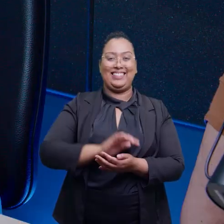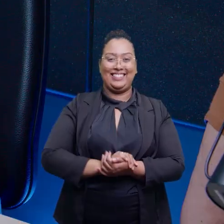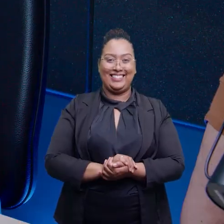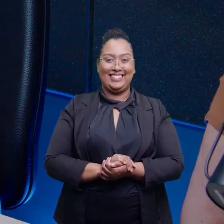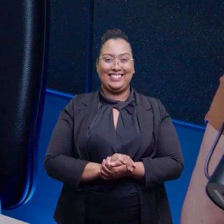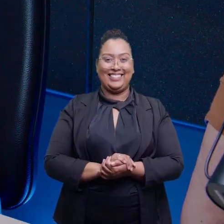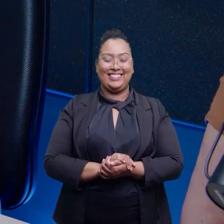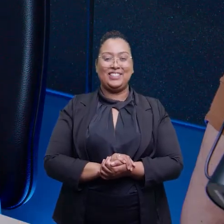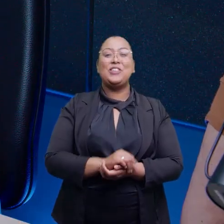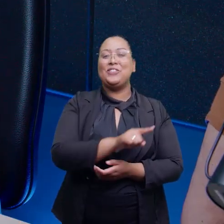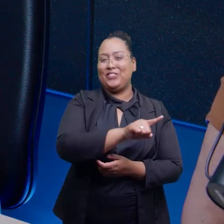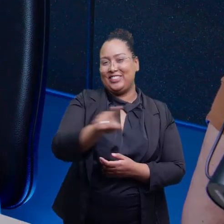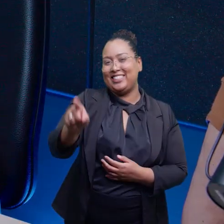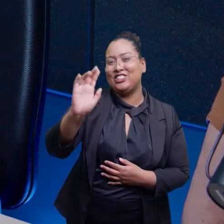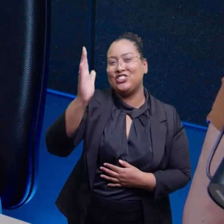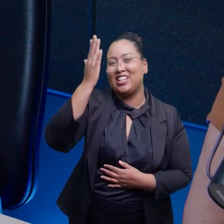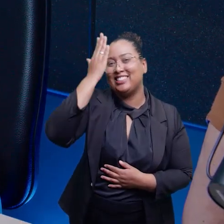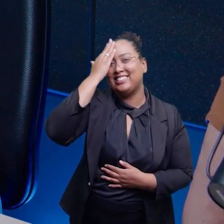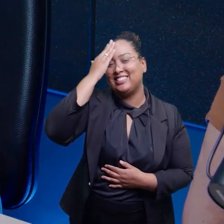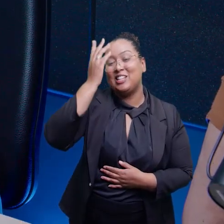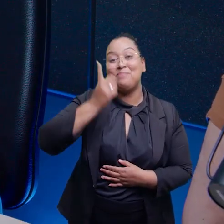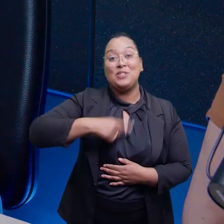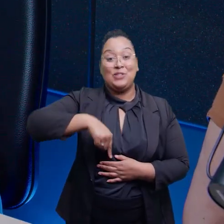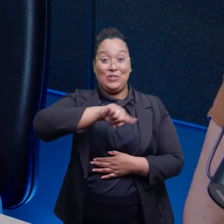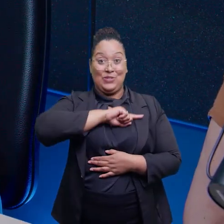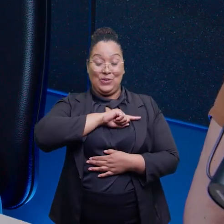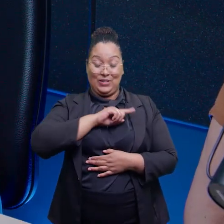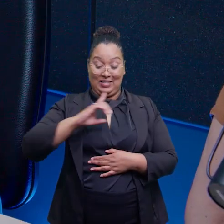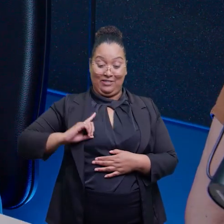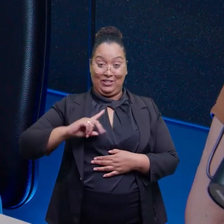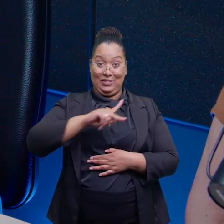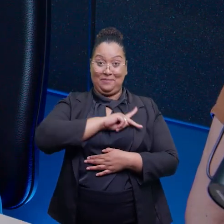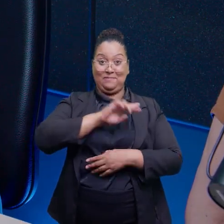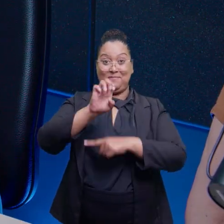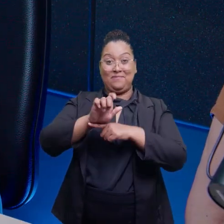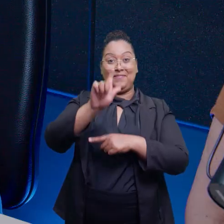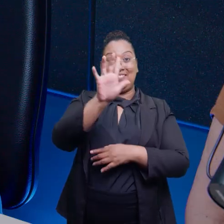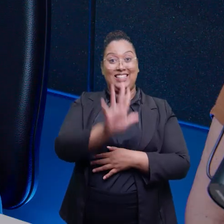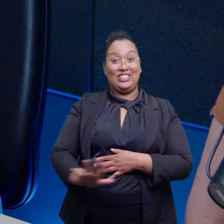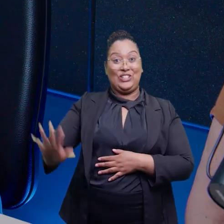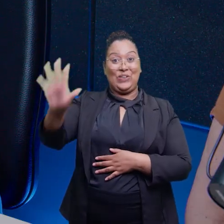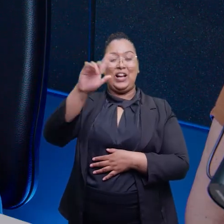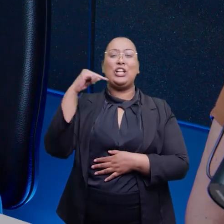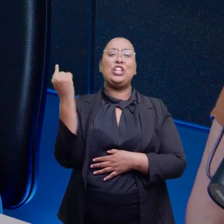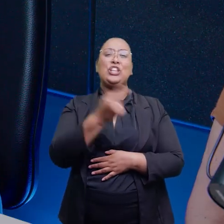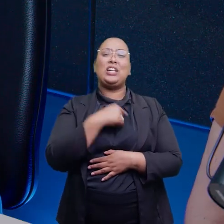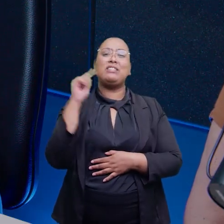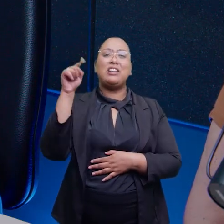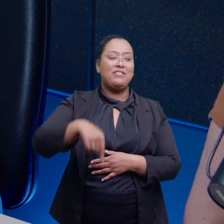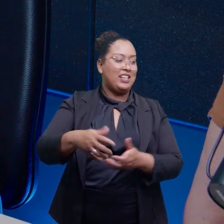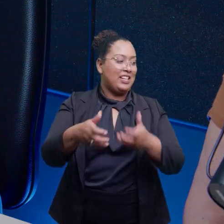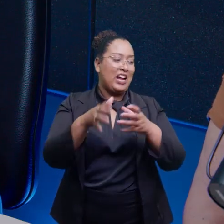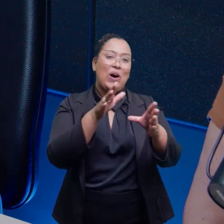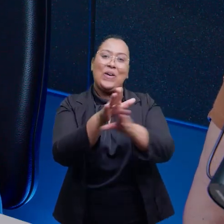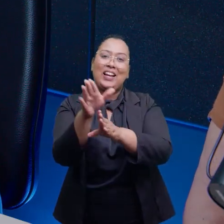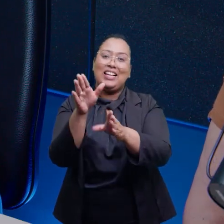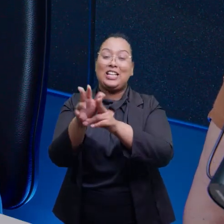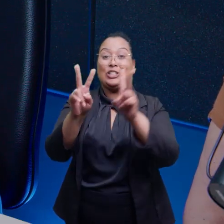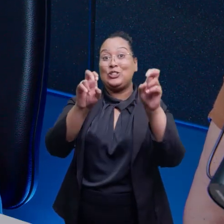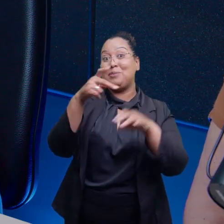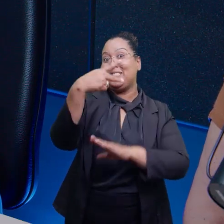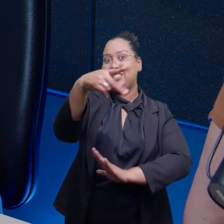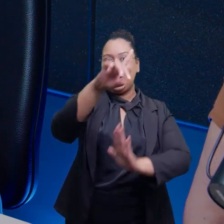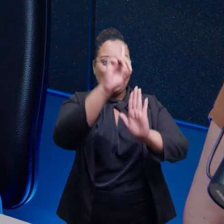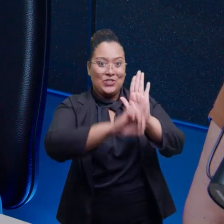www.defensoria.go.def.br. Você já sabe, né? Nós somos da Defensoria Pública do Estado de Goiás e estamos aqui para te orientar sobre o